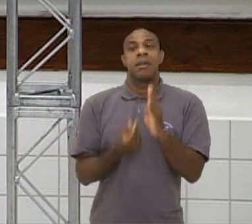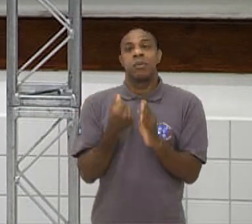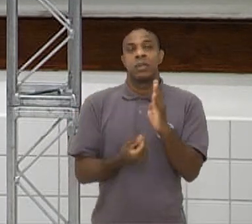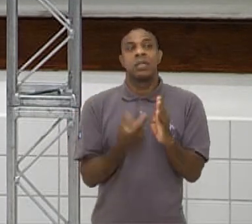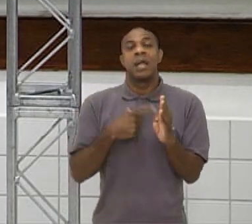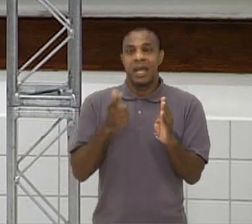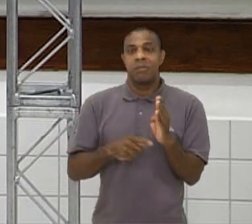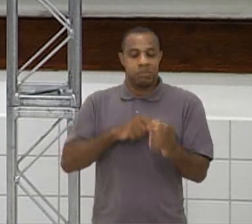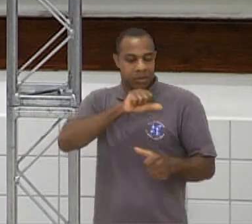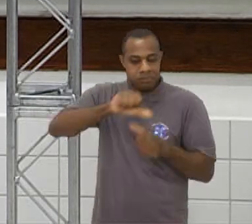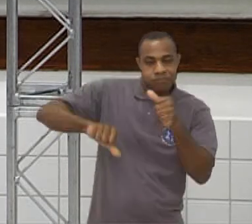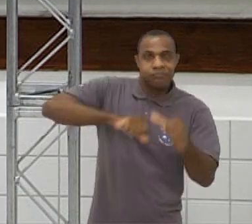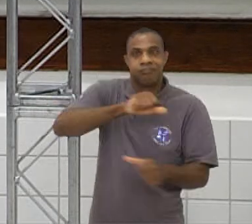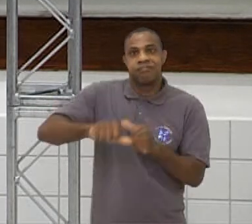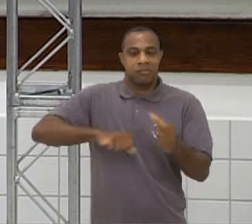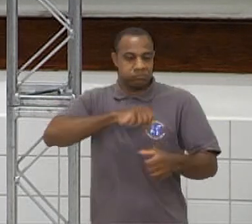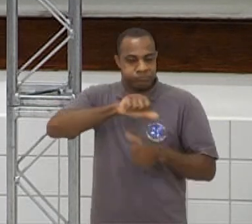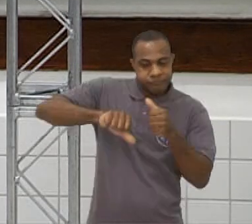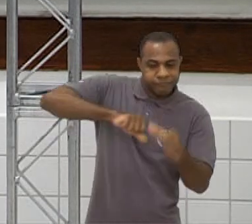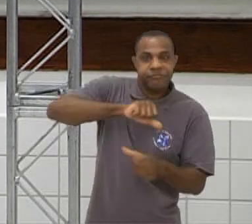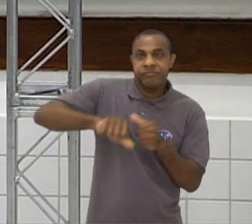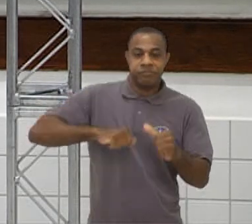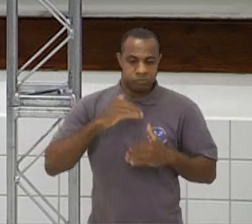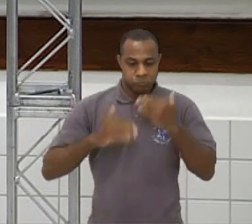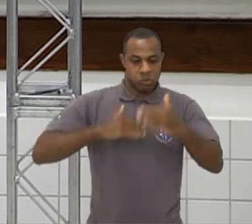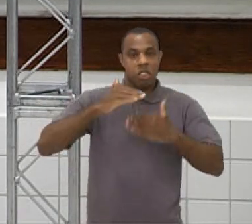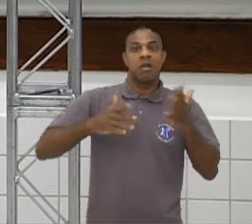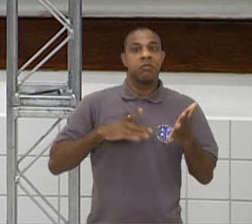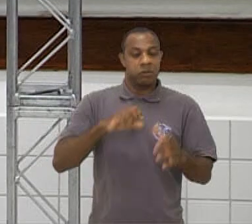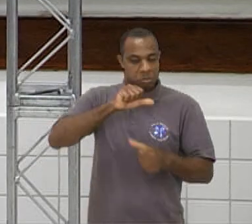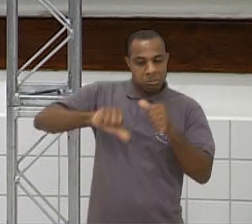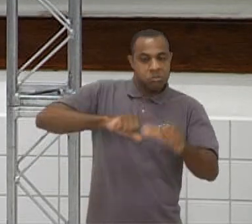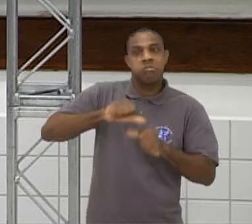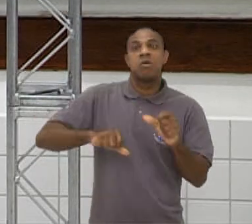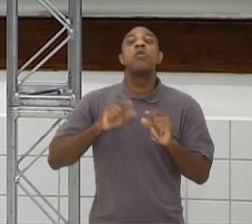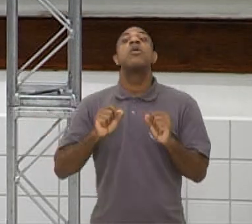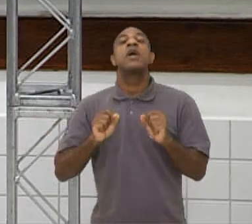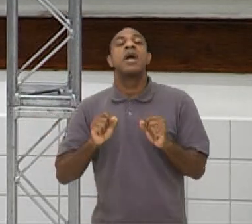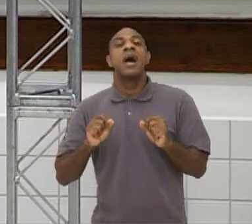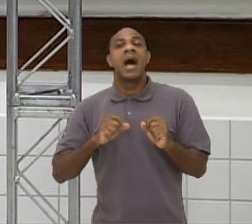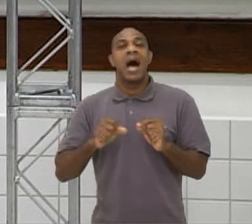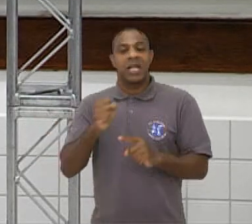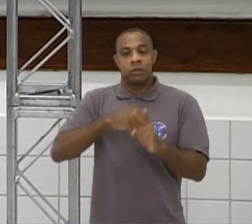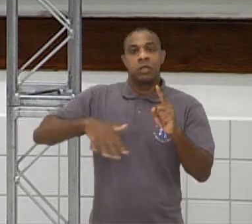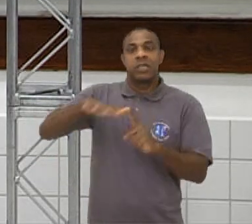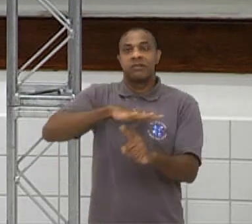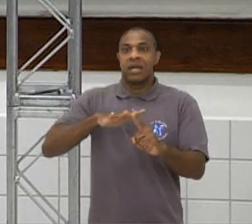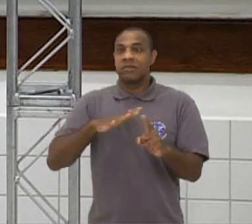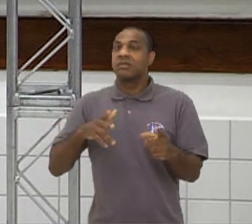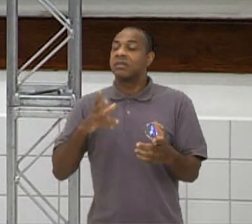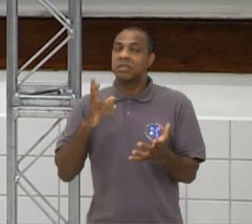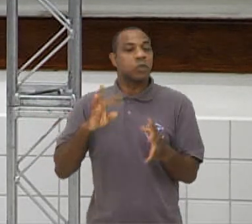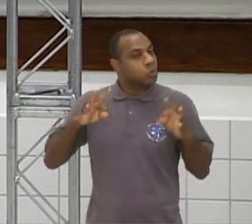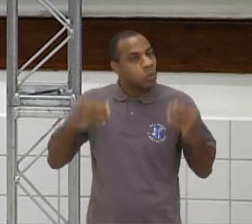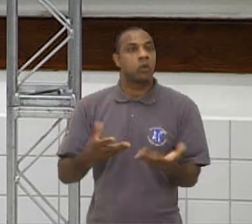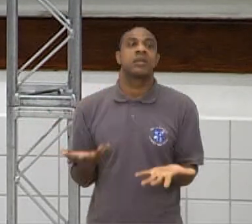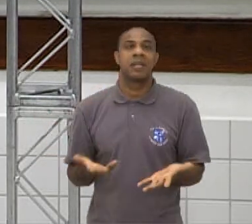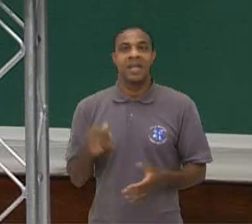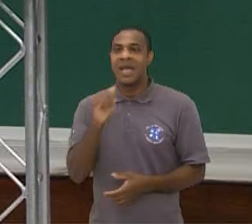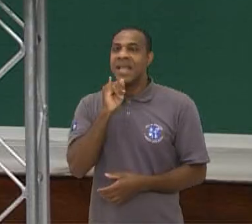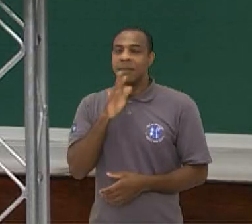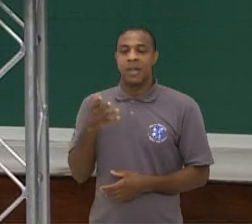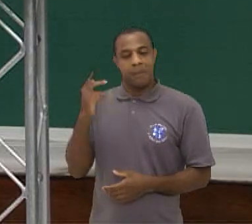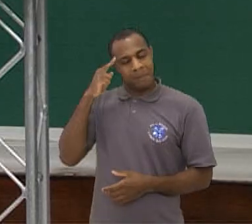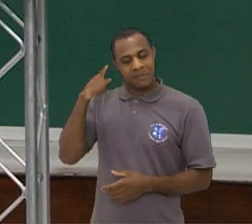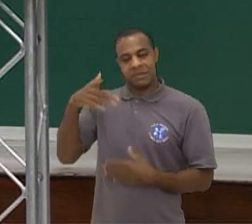classe revolucionária. A revolução é quando você transforma a sociedade completamente. Pensa assim na sua casa,